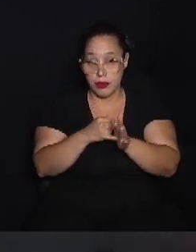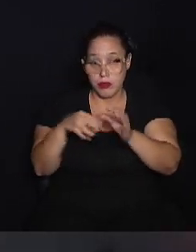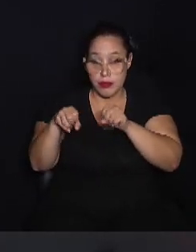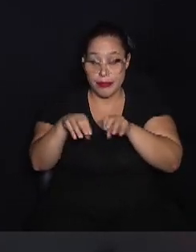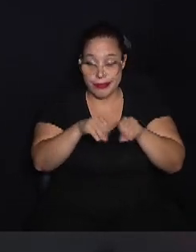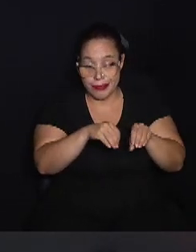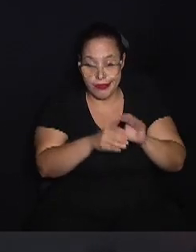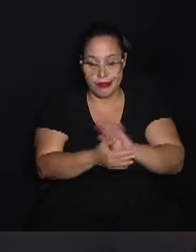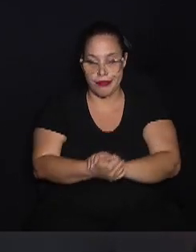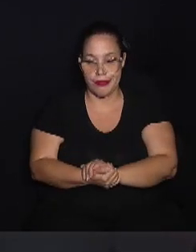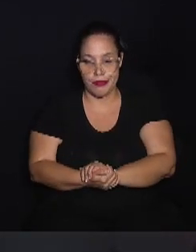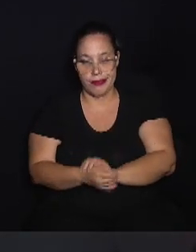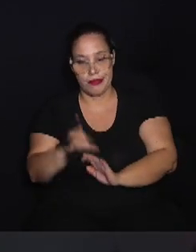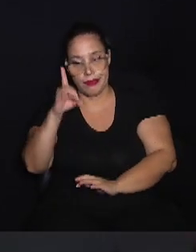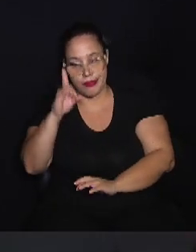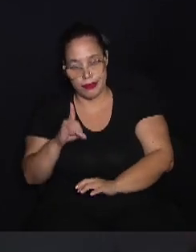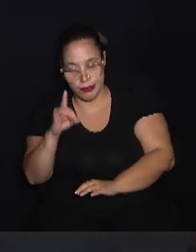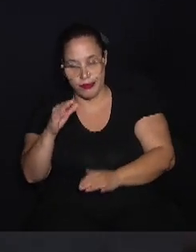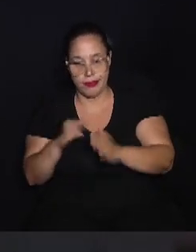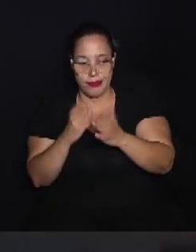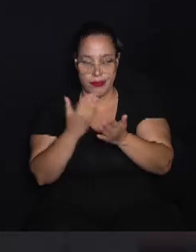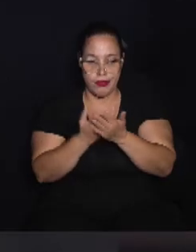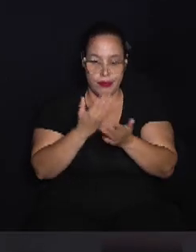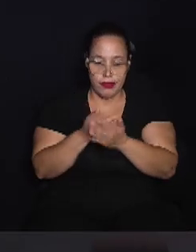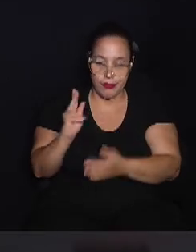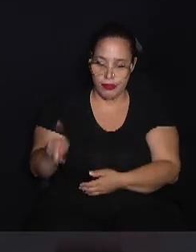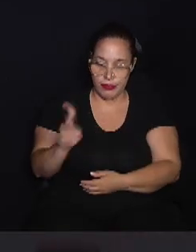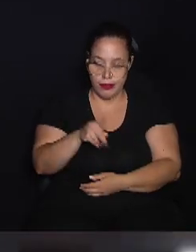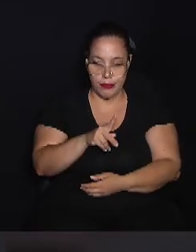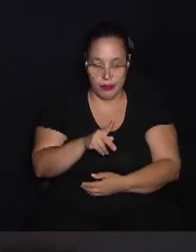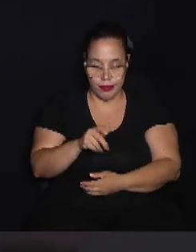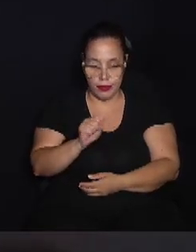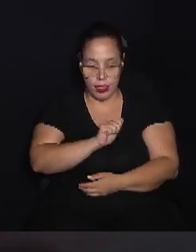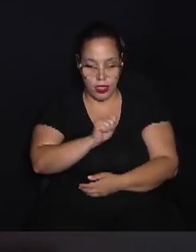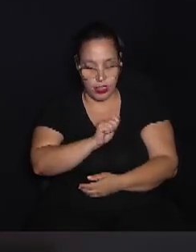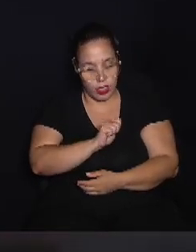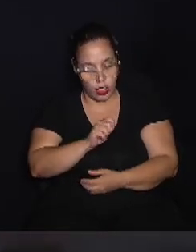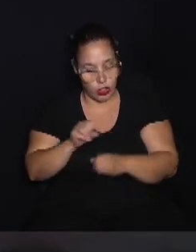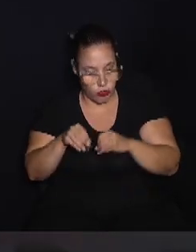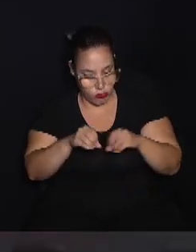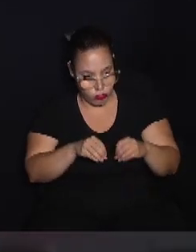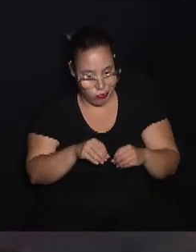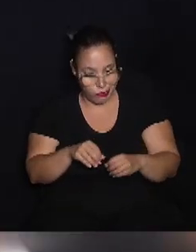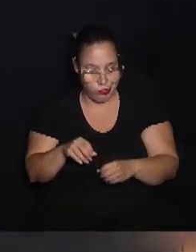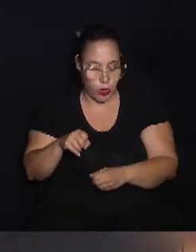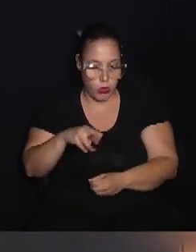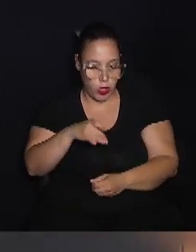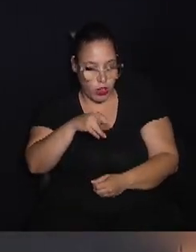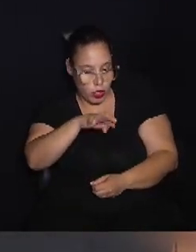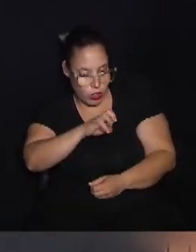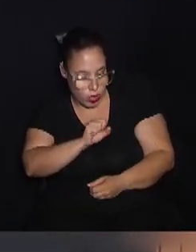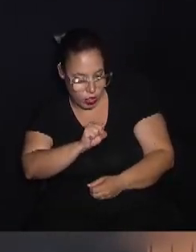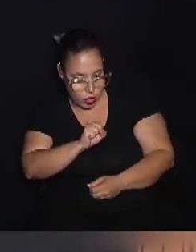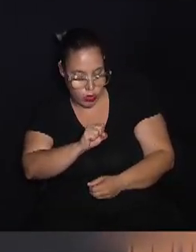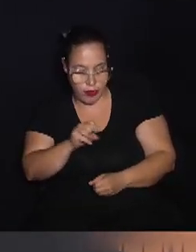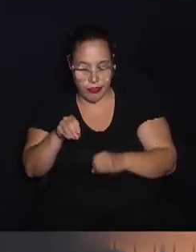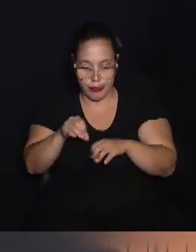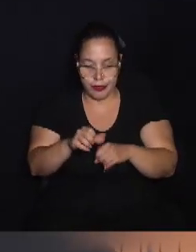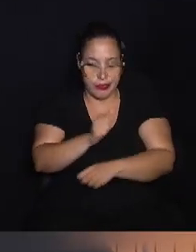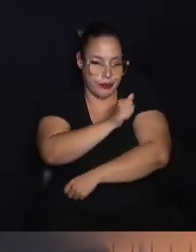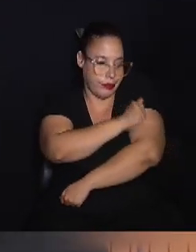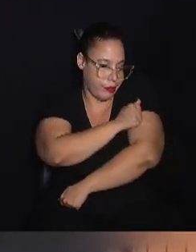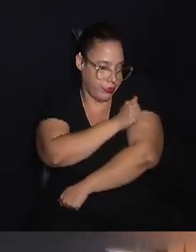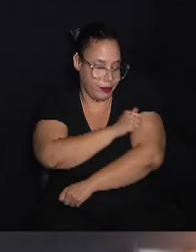educacional diretores de escola professores agentes de educação monitores de educação e alunos que